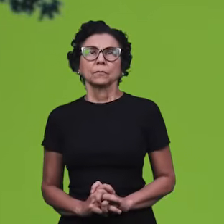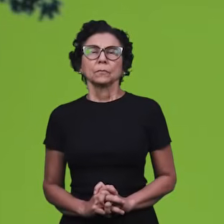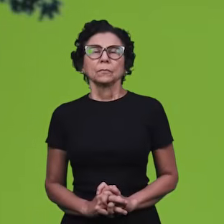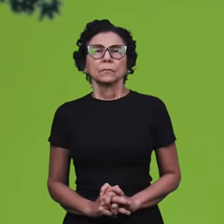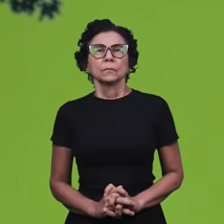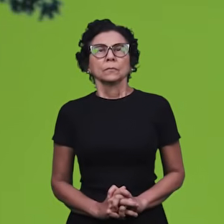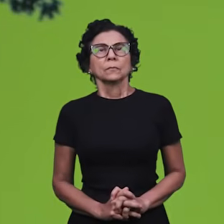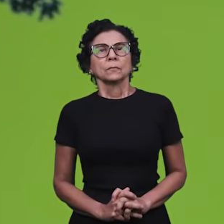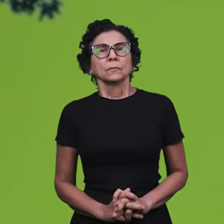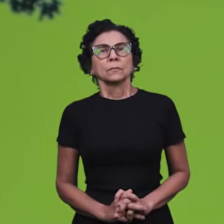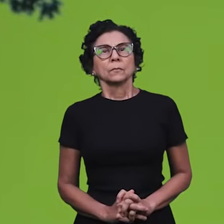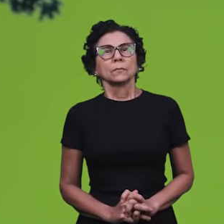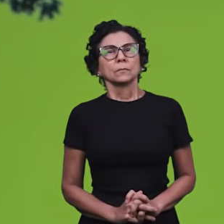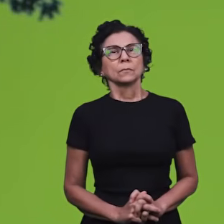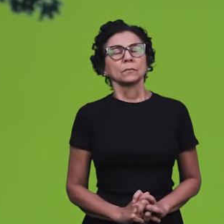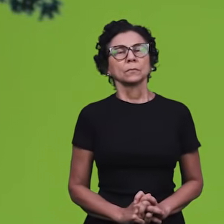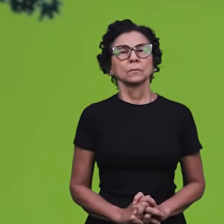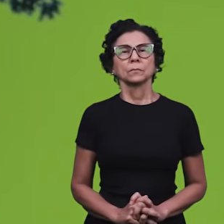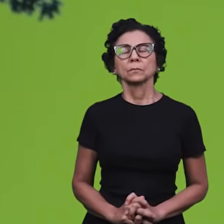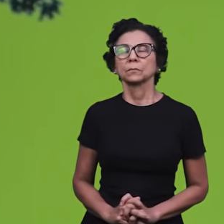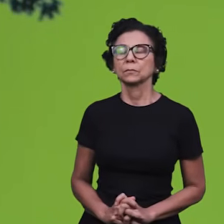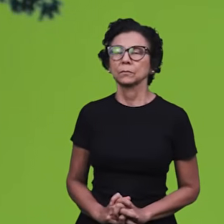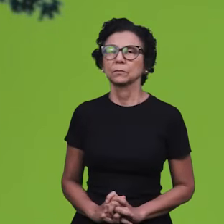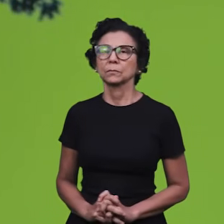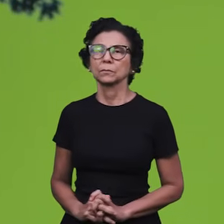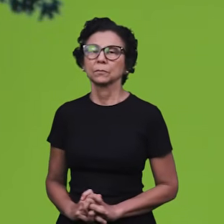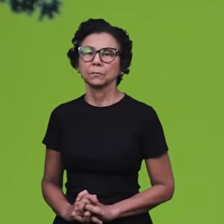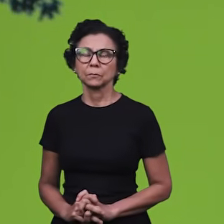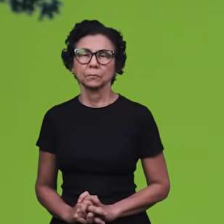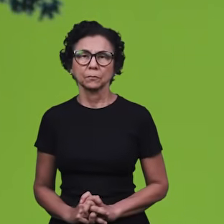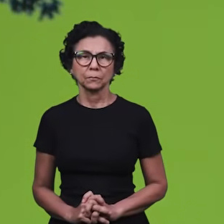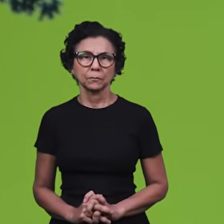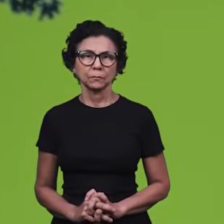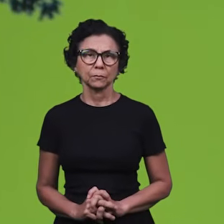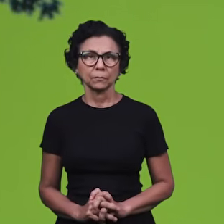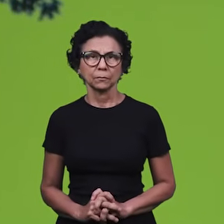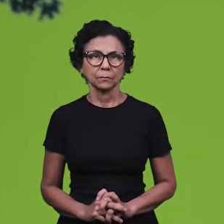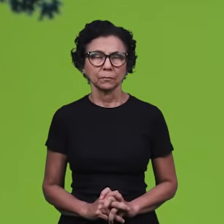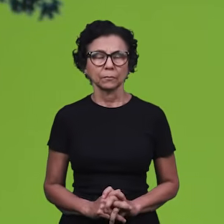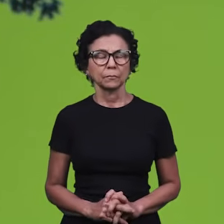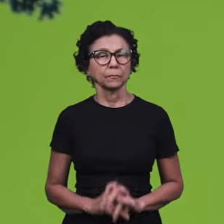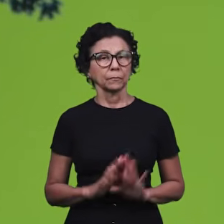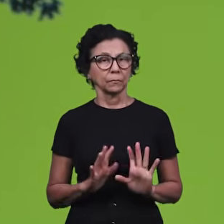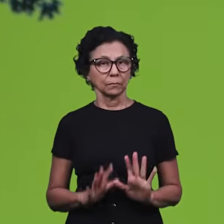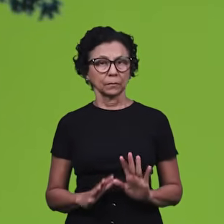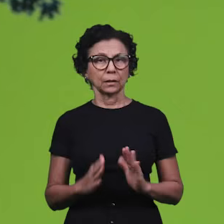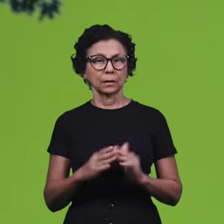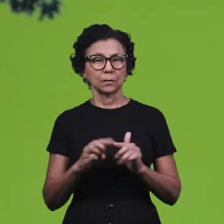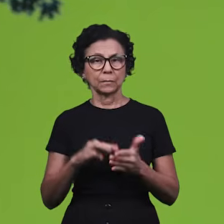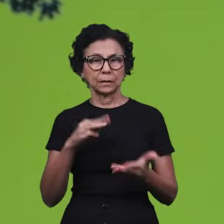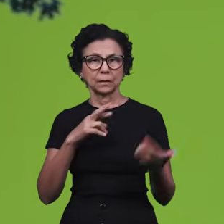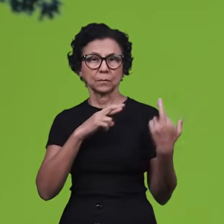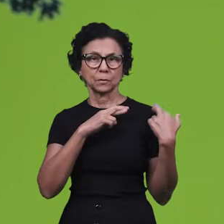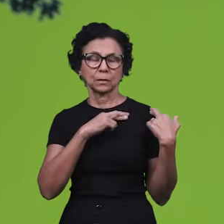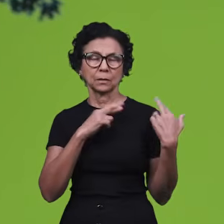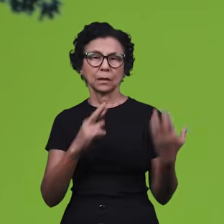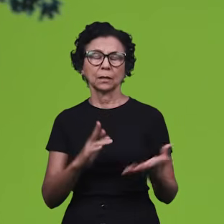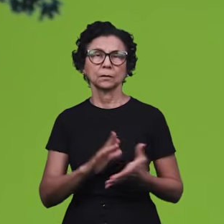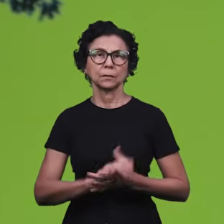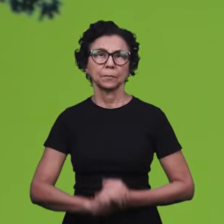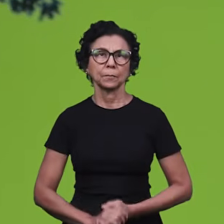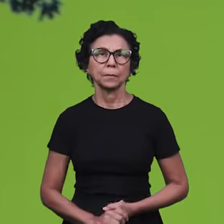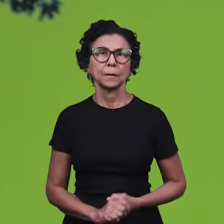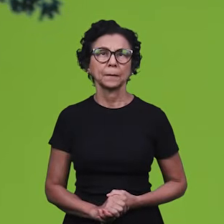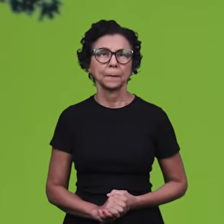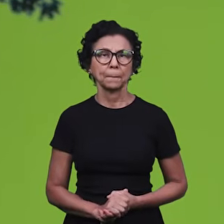são muitos as iniciativas que a nossa igreja está à frente. Então tem a Missão Sertão, a Missão Amazônia, a